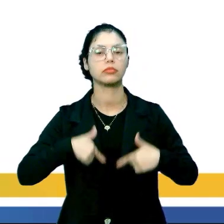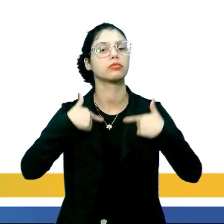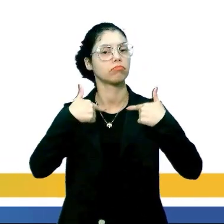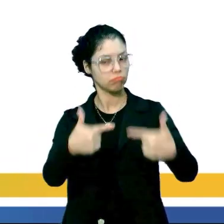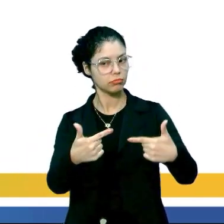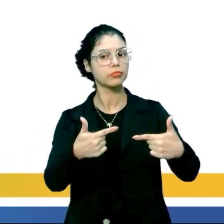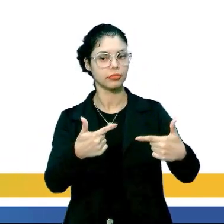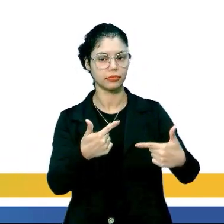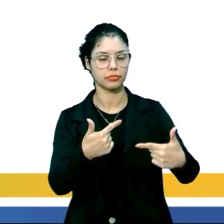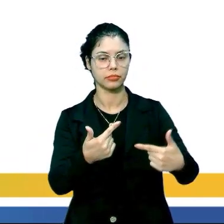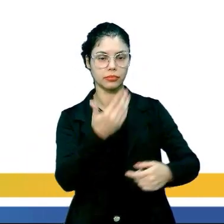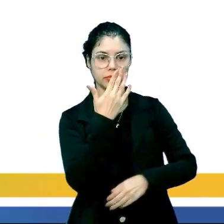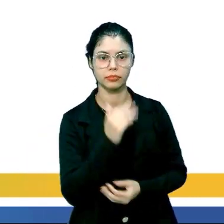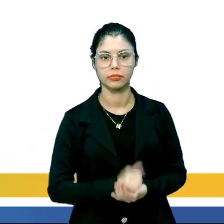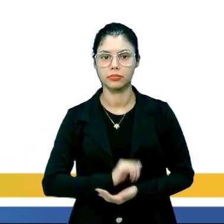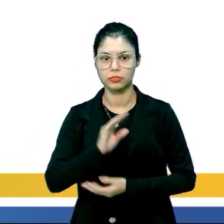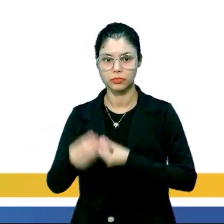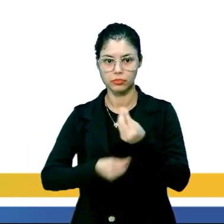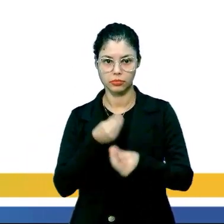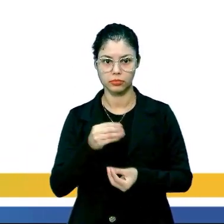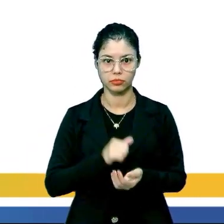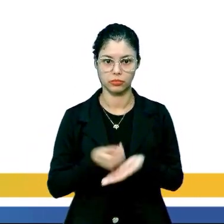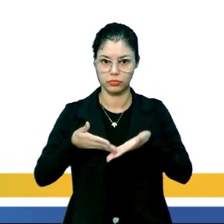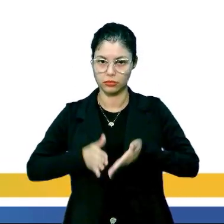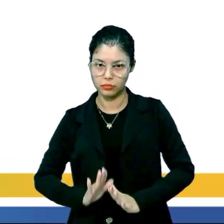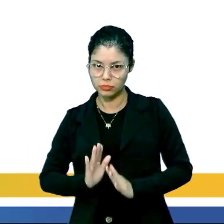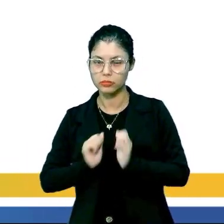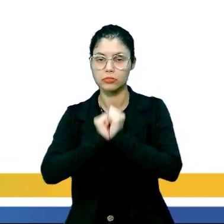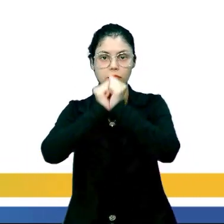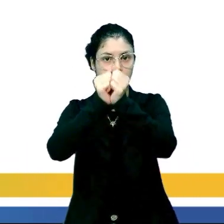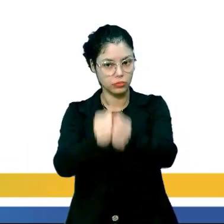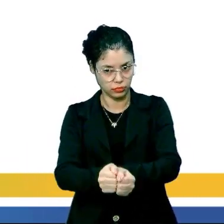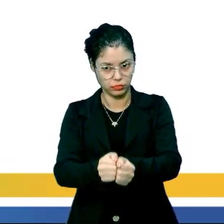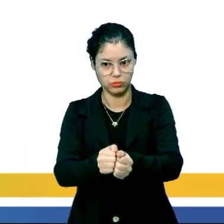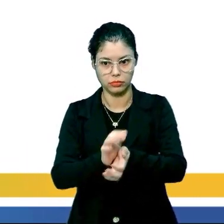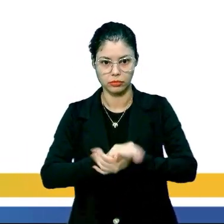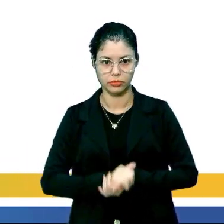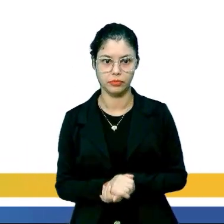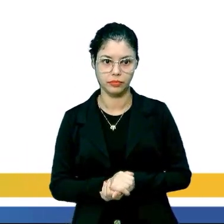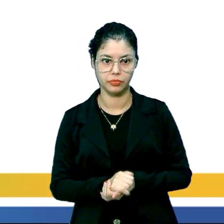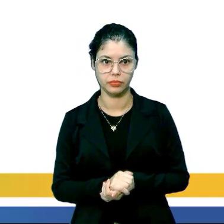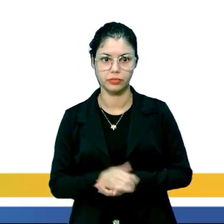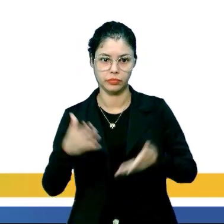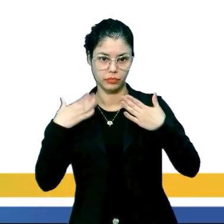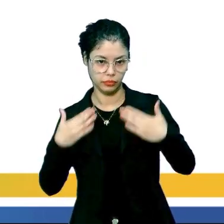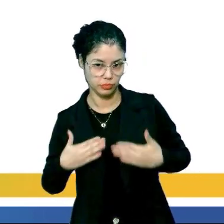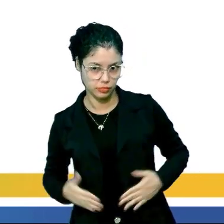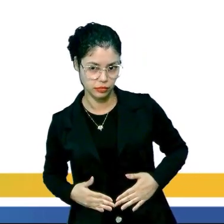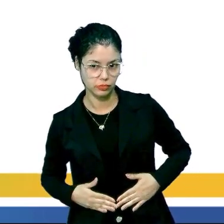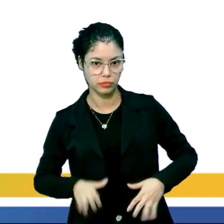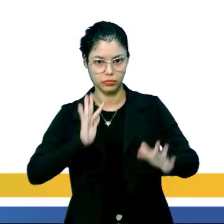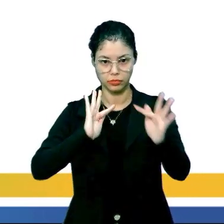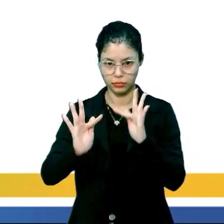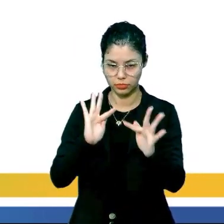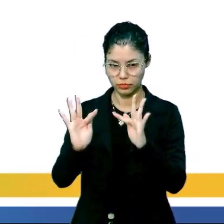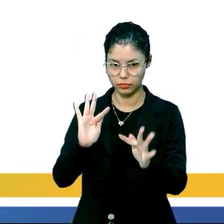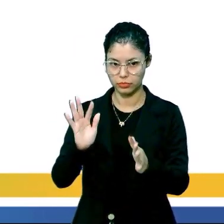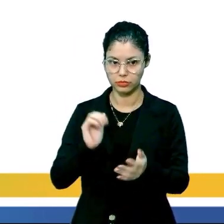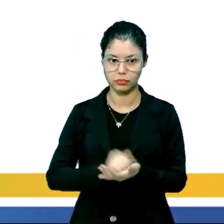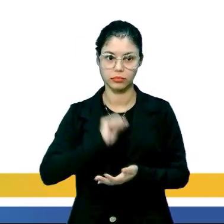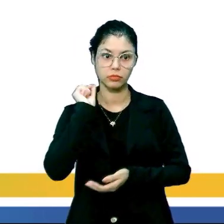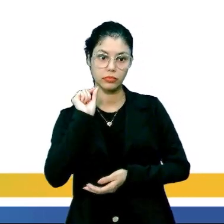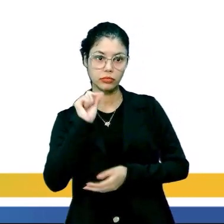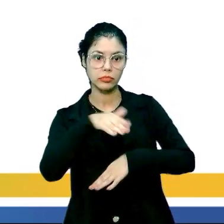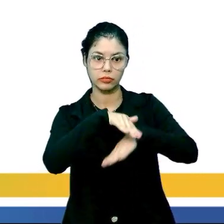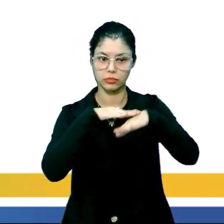nossa primeira linha de defesa, como vocês estão vendo aí. Ou seja, nascemos com ela. Pode ser fisiológica, que seria